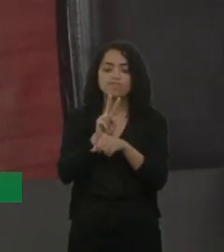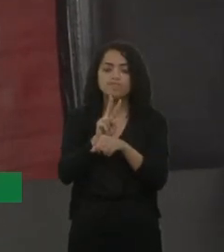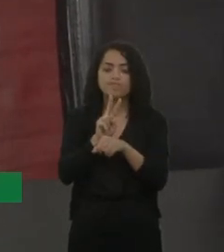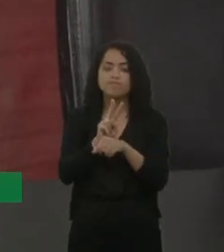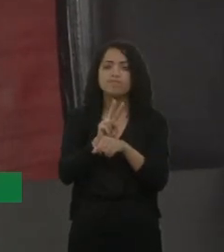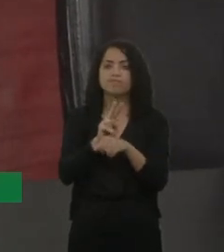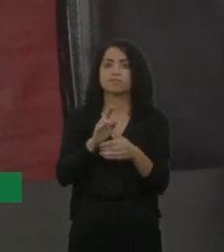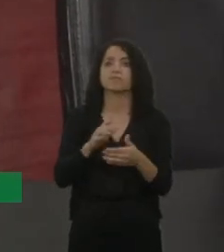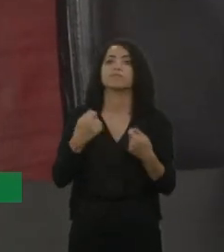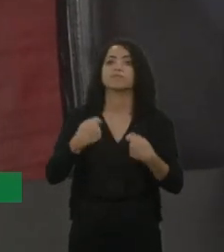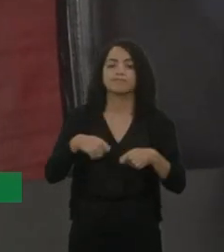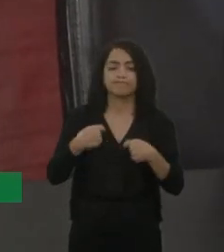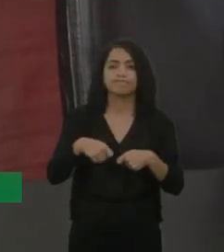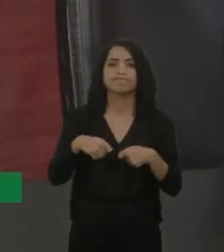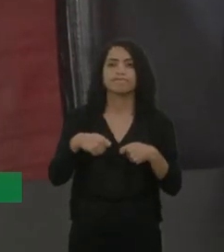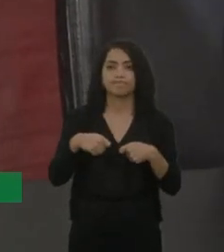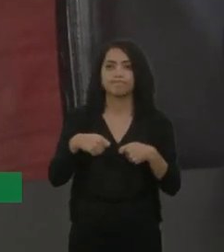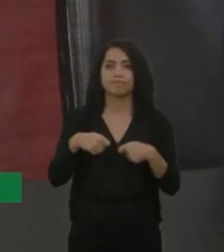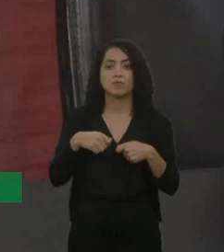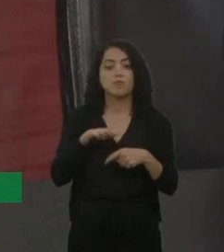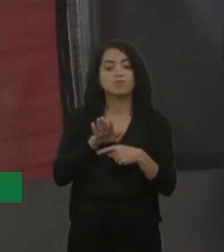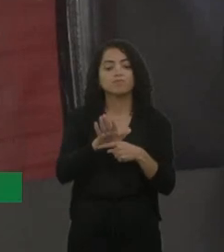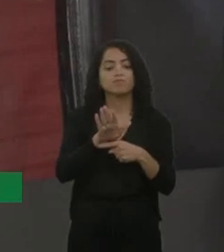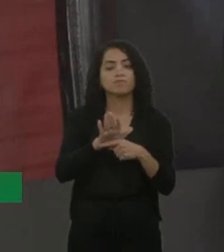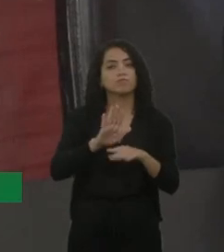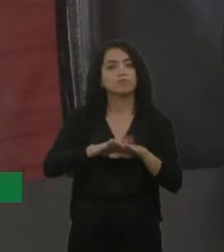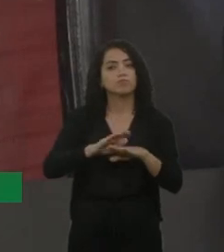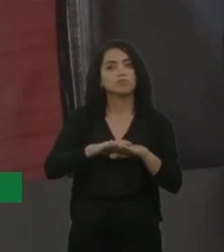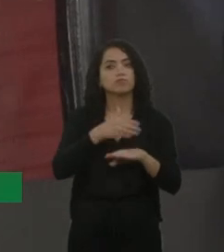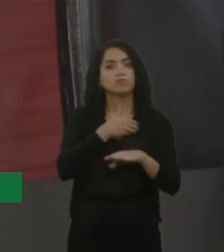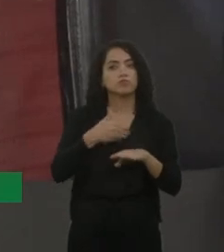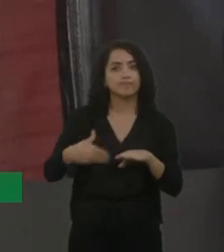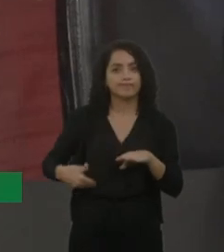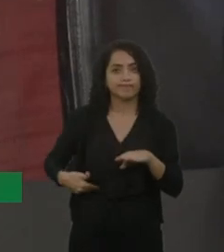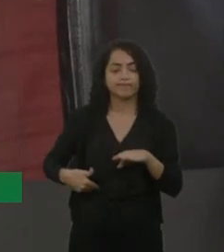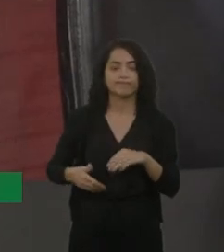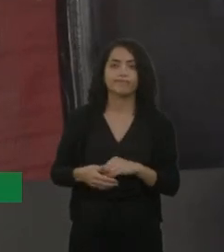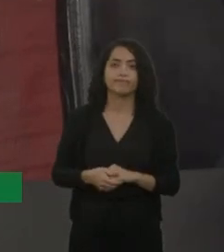Precisam, sim, de mais ajuda do Estado.